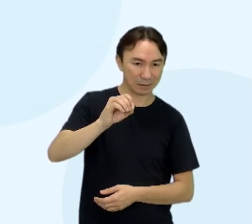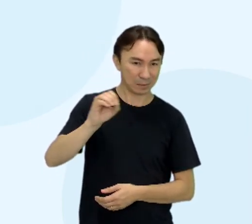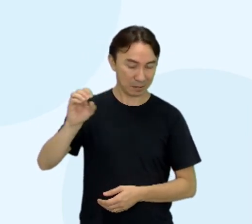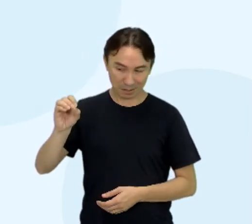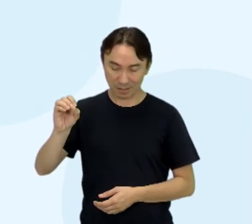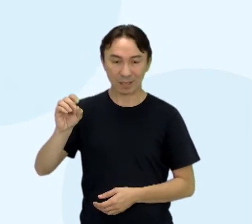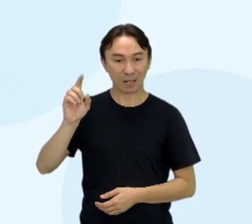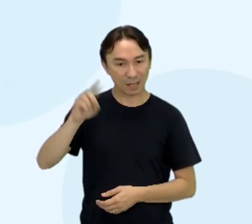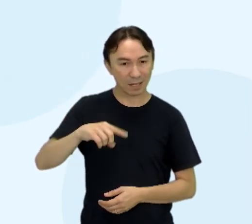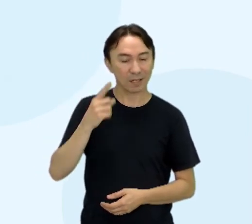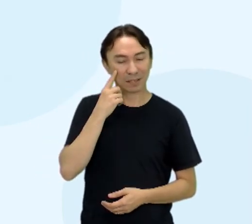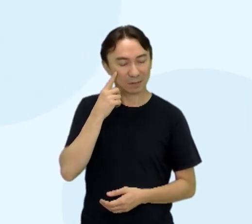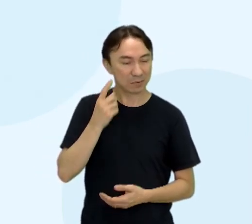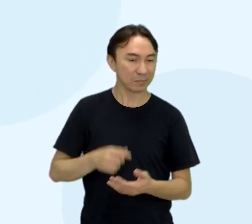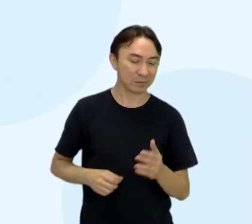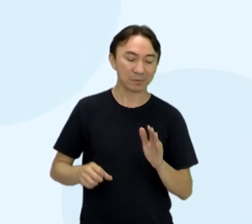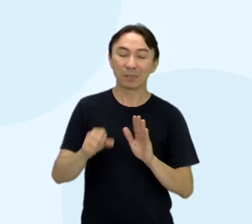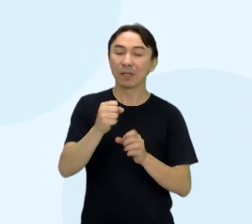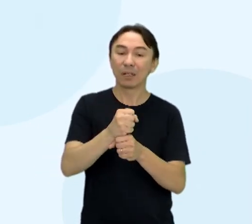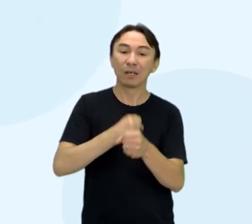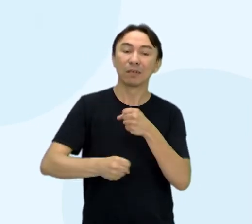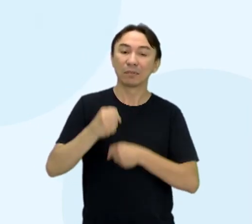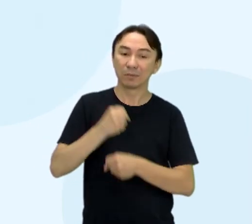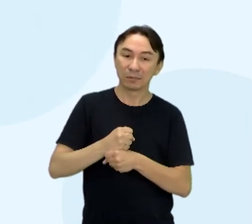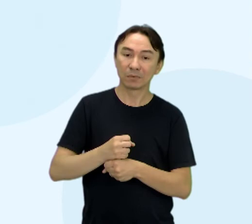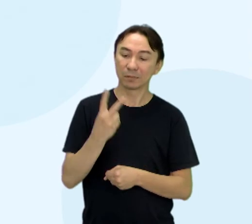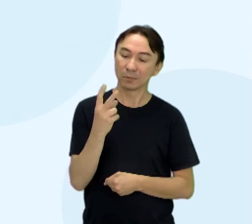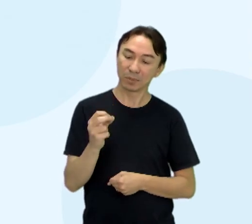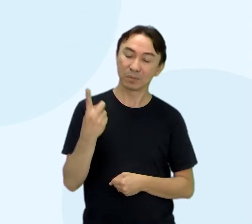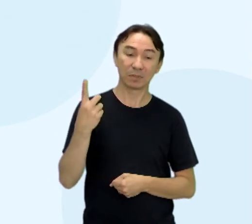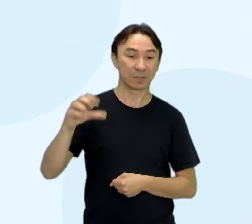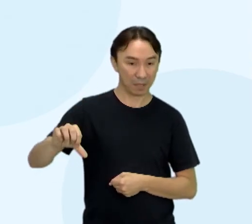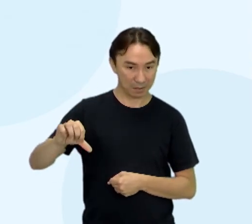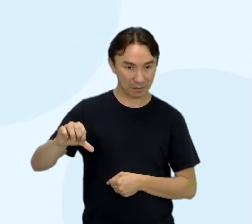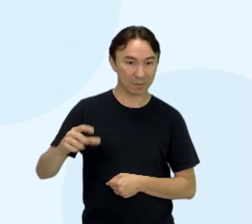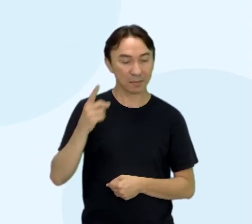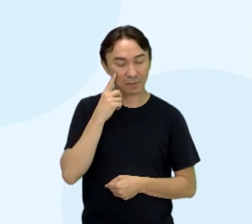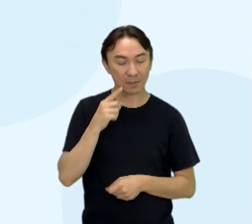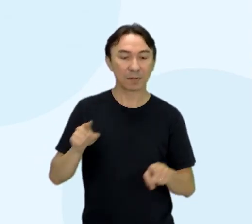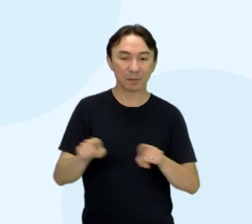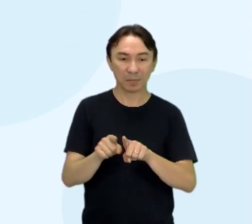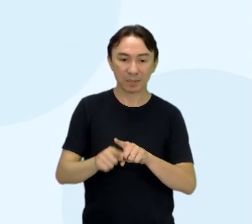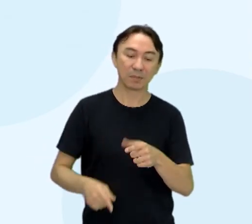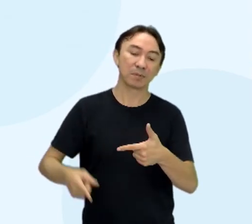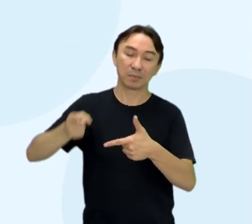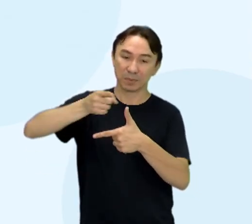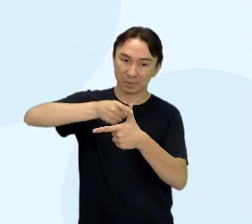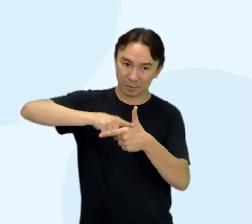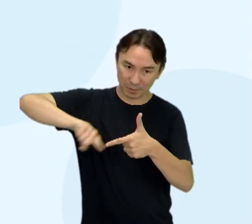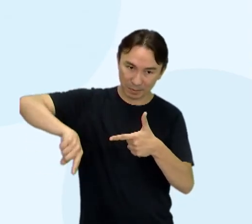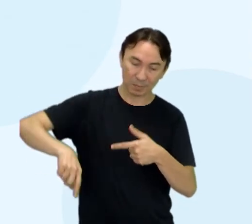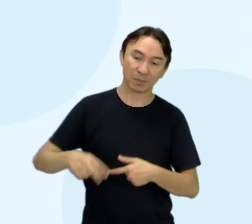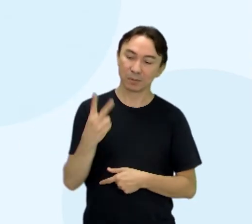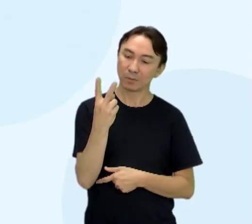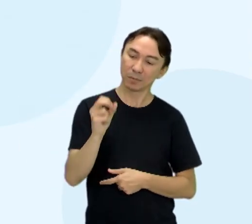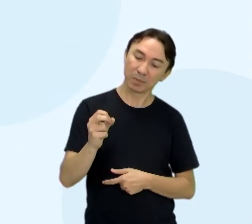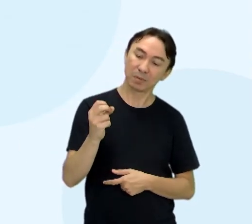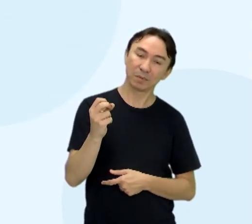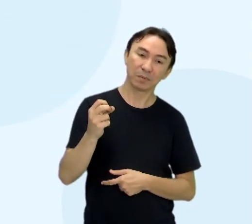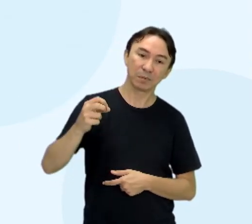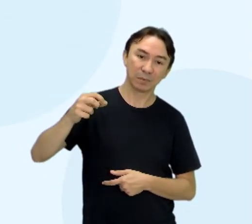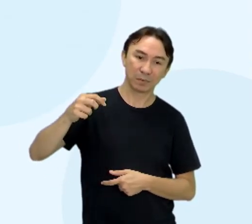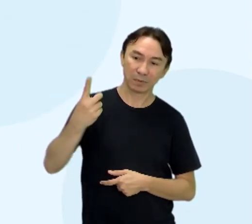tá ok? E aí veja, né? Olha lá, e vamos dividir novamente pelo 2010, que é a referência, né? É a partir daí que a gente